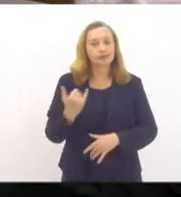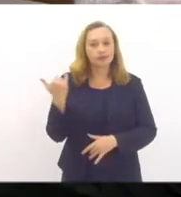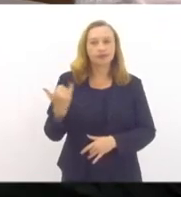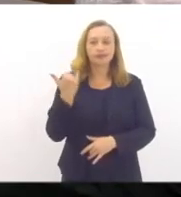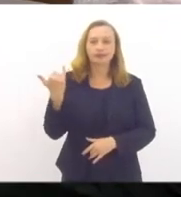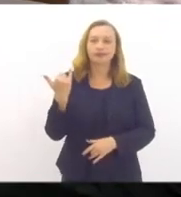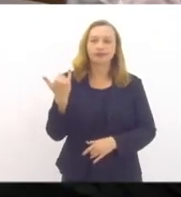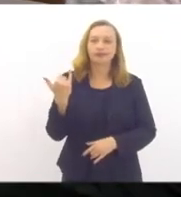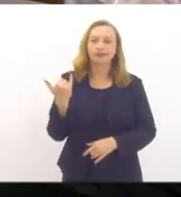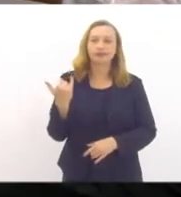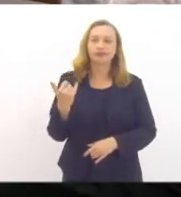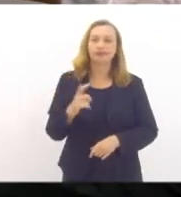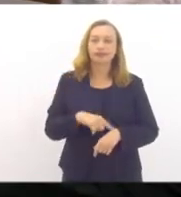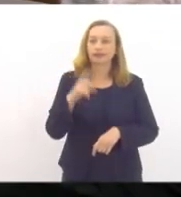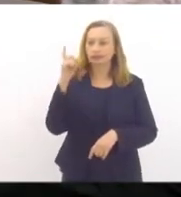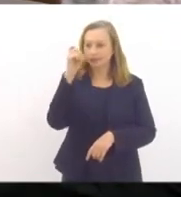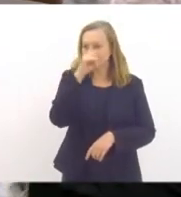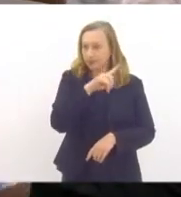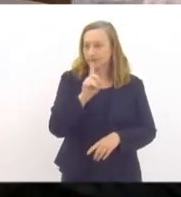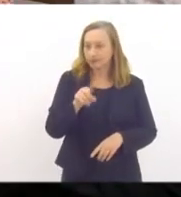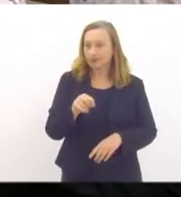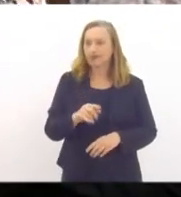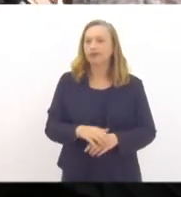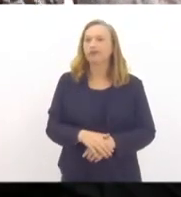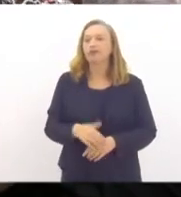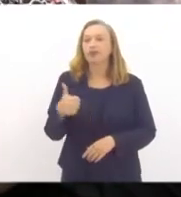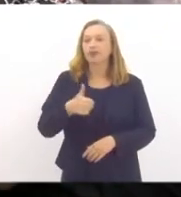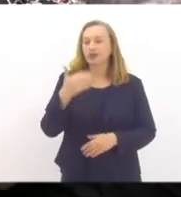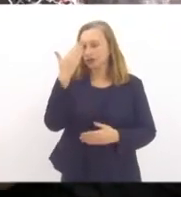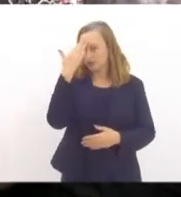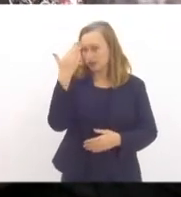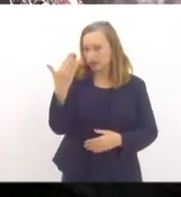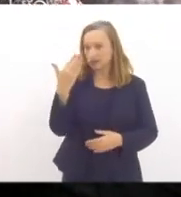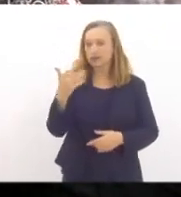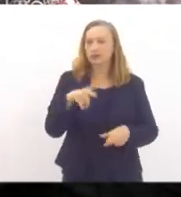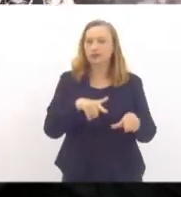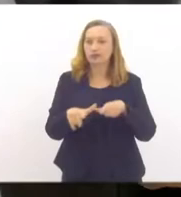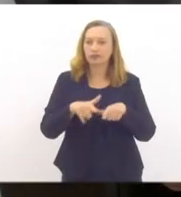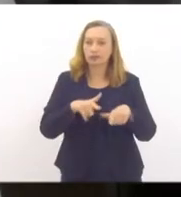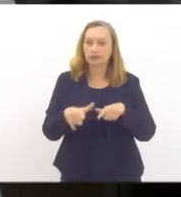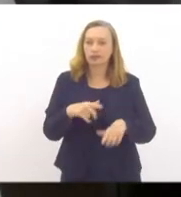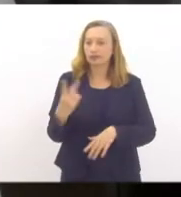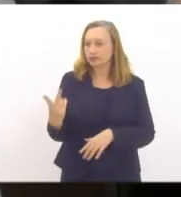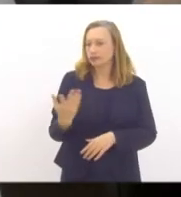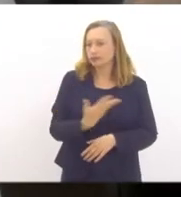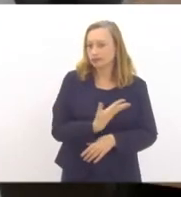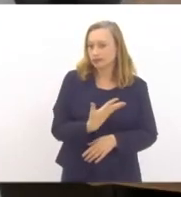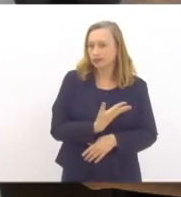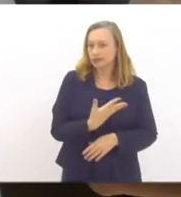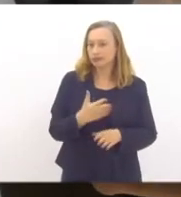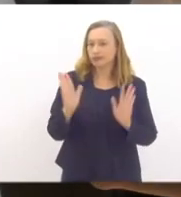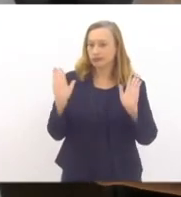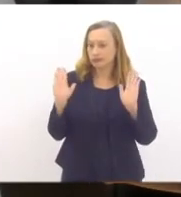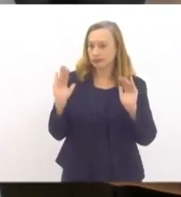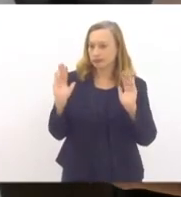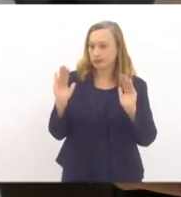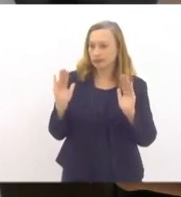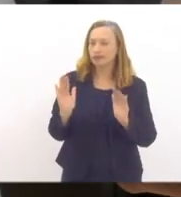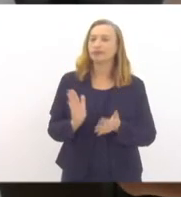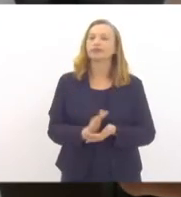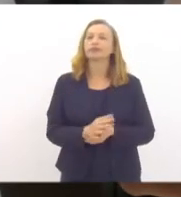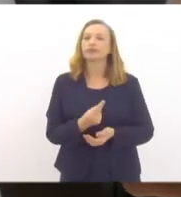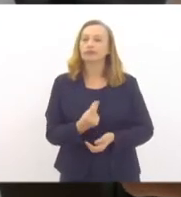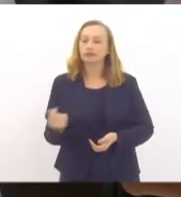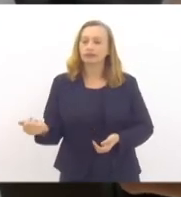importante, em tempos tão duros, né? Primeiro, quero agradecer ao trabalho aí dos dois colegas que estão se despedindo, né, do